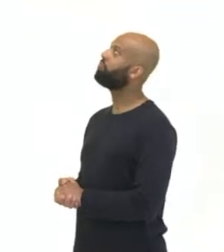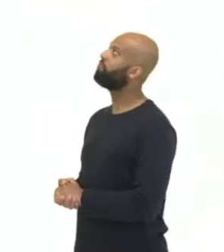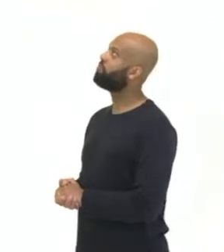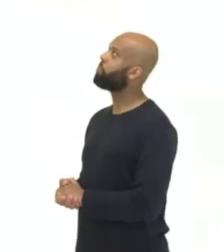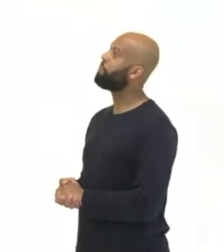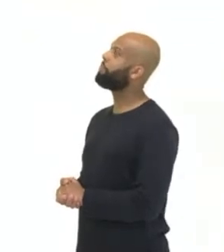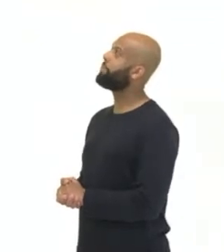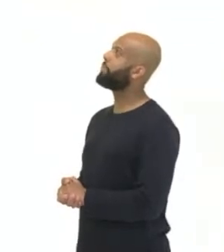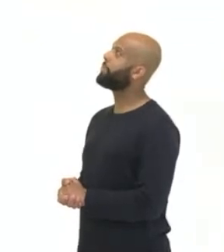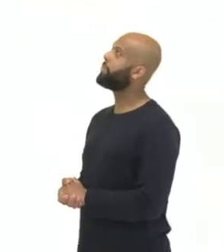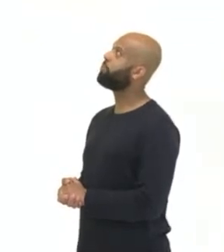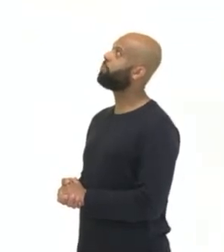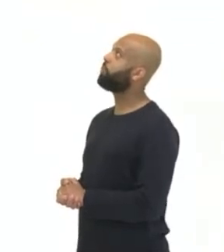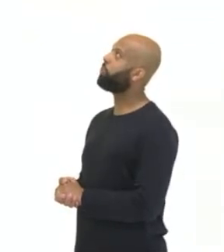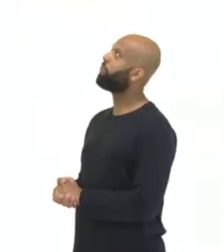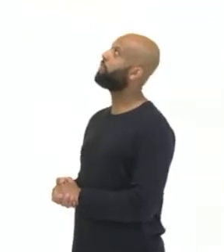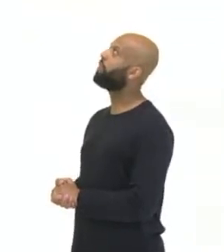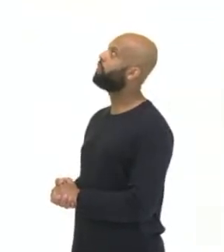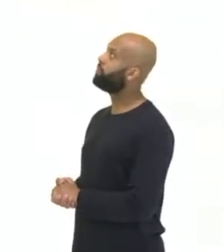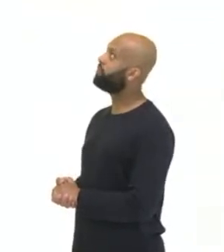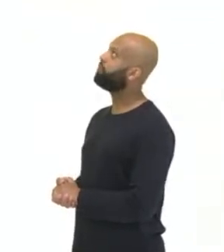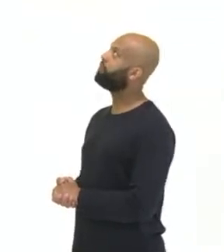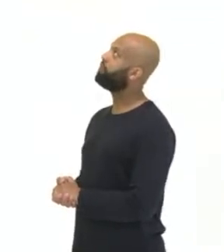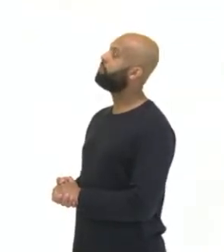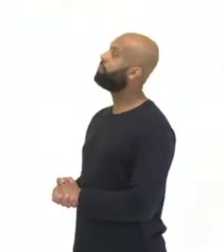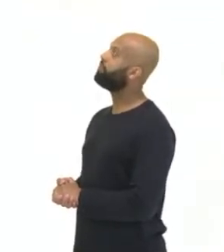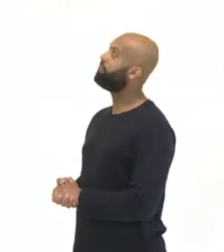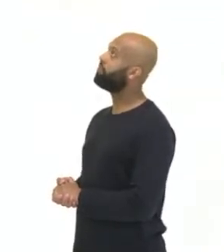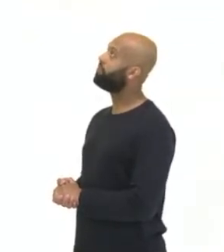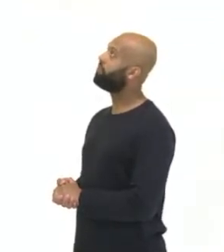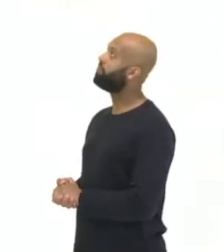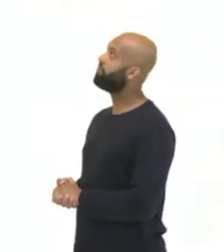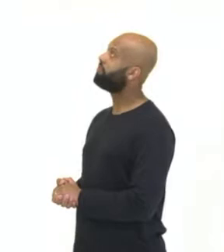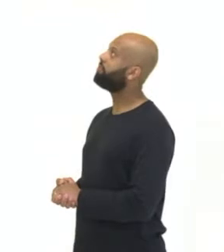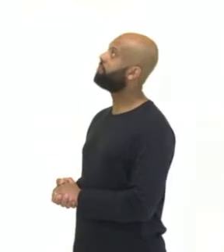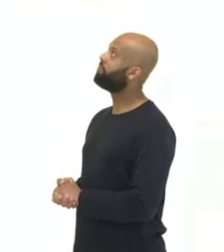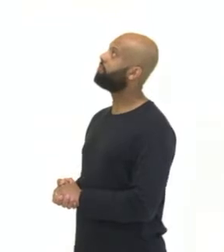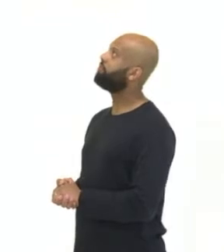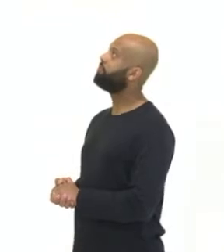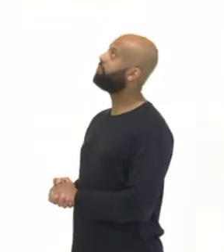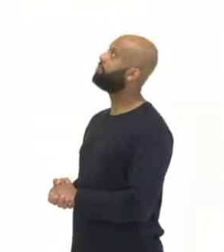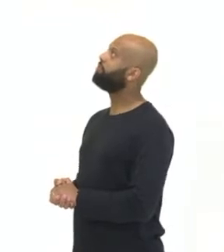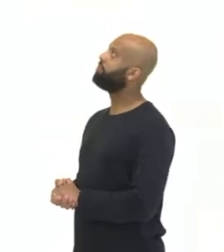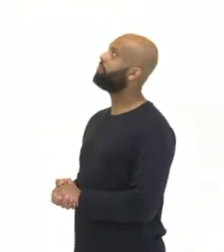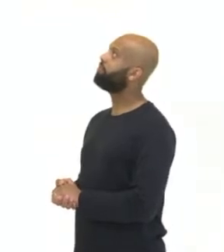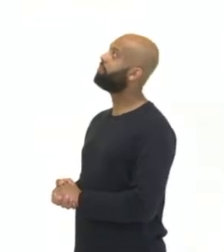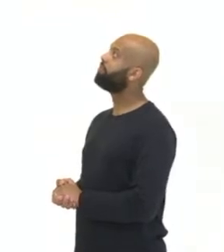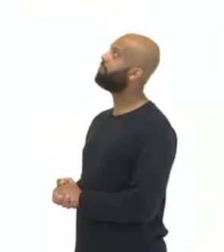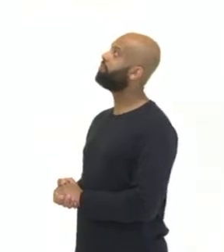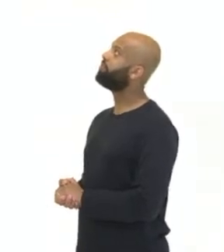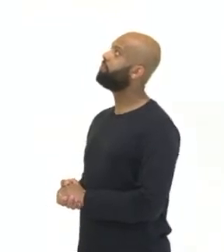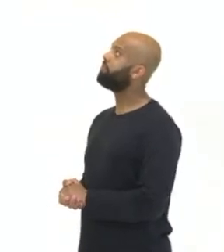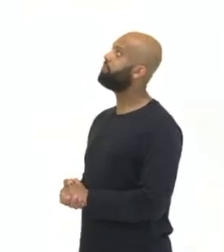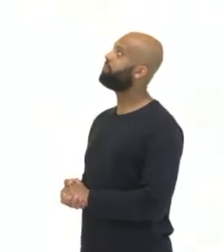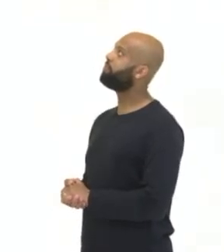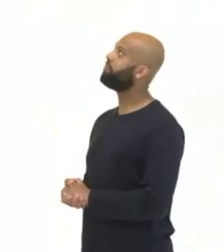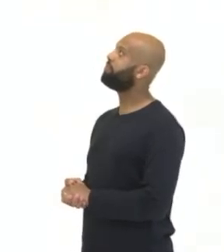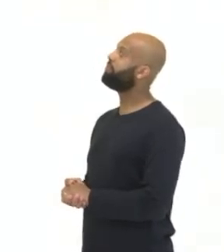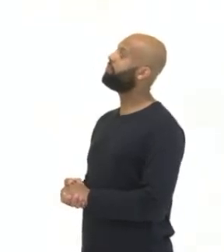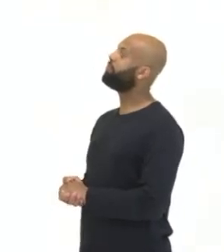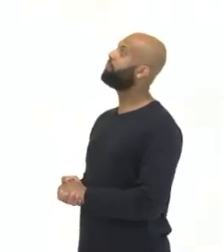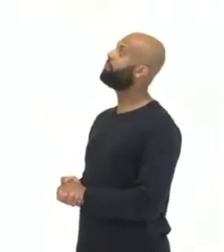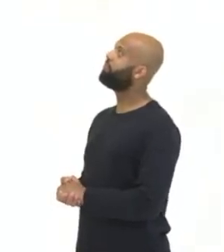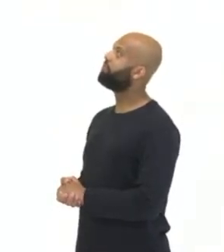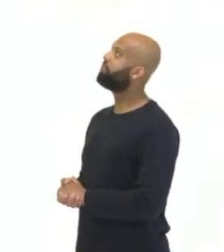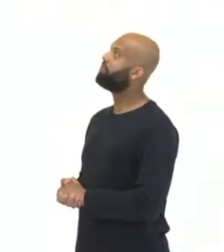brigão, saltando que nem pipoca, se traqueando que nem velha coroca, chiando que nem chaleira